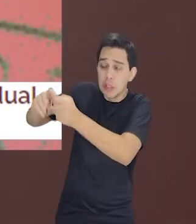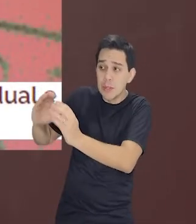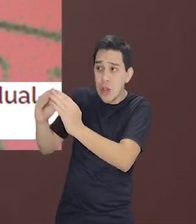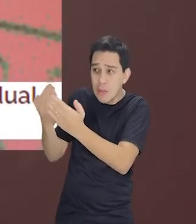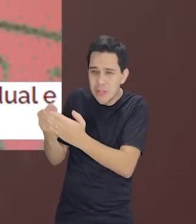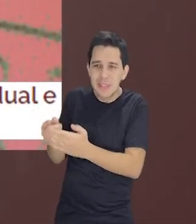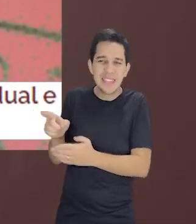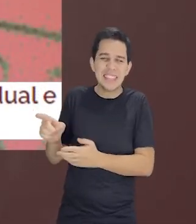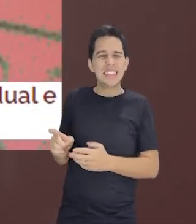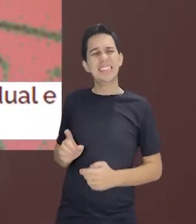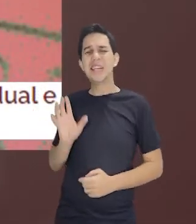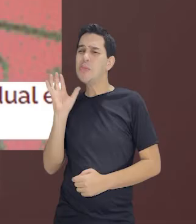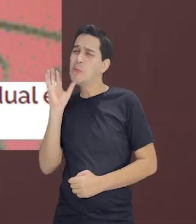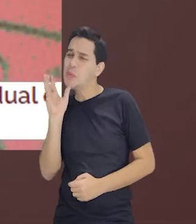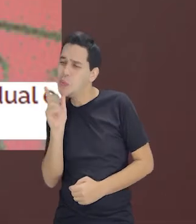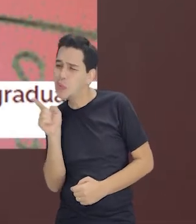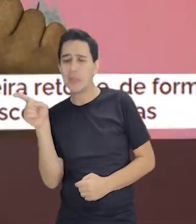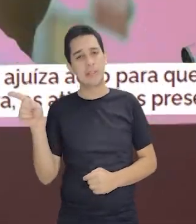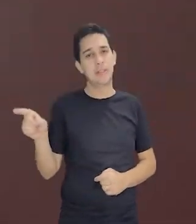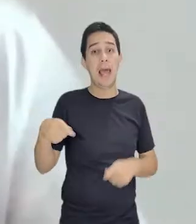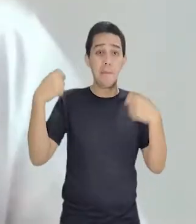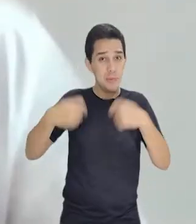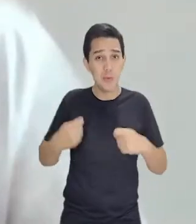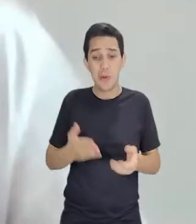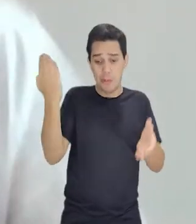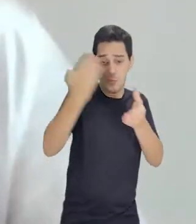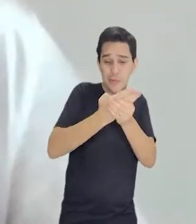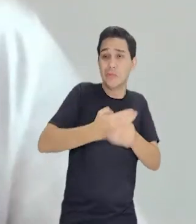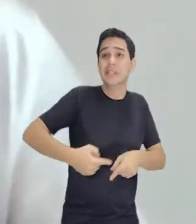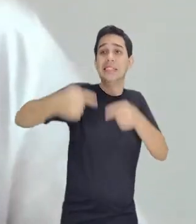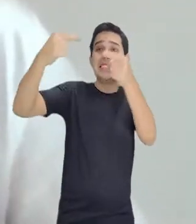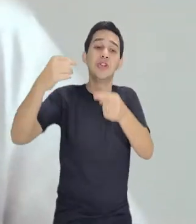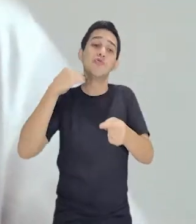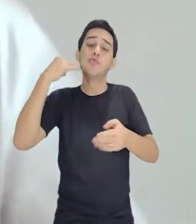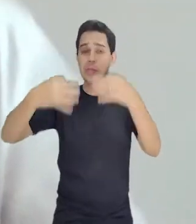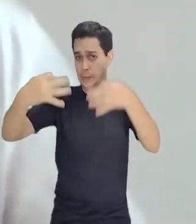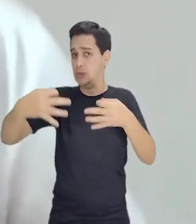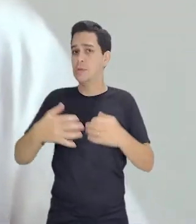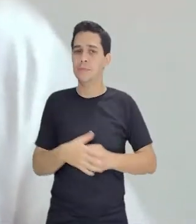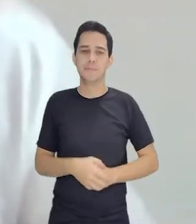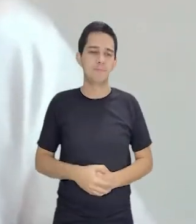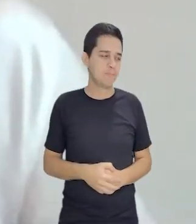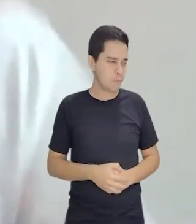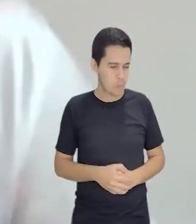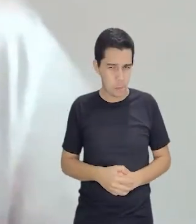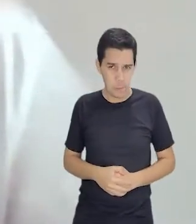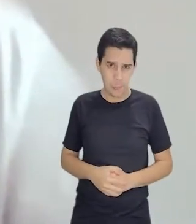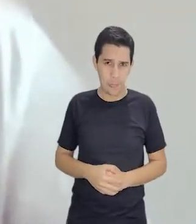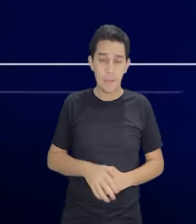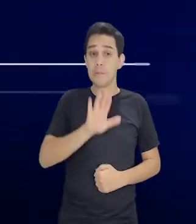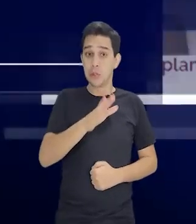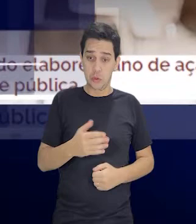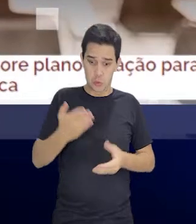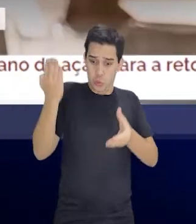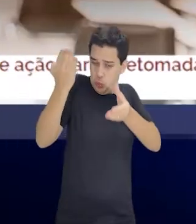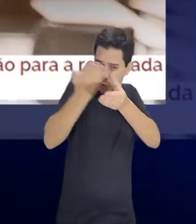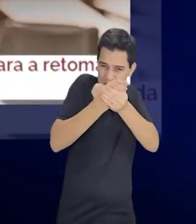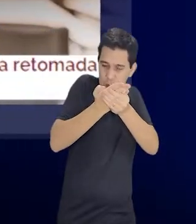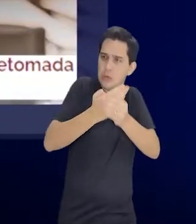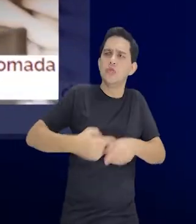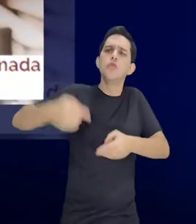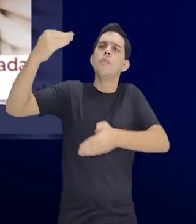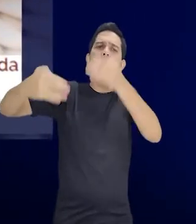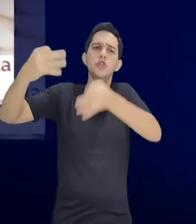O ajuizamento das ações foi em último caso, né? Então já vem se verificando há alguns meses um momento